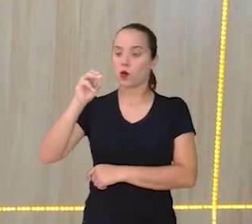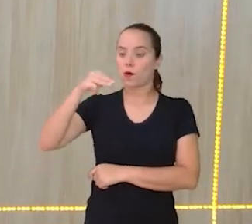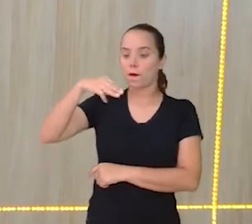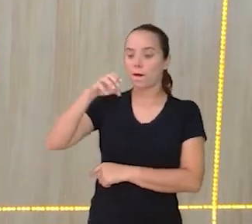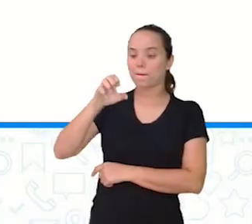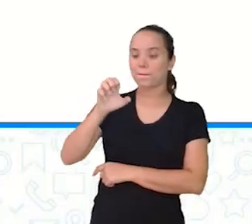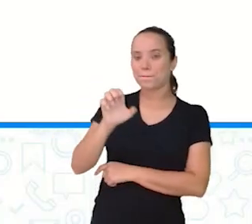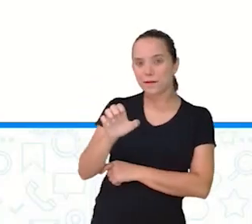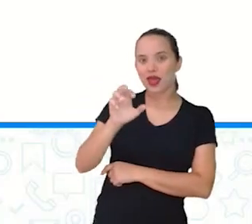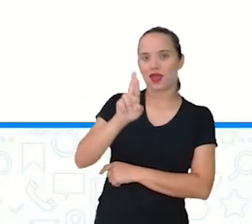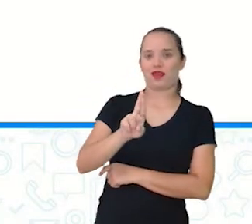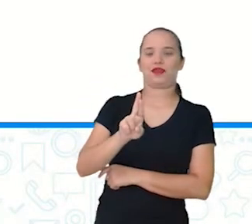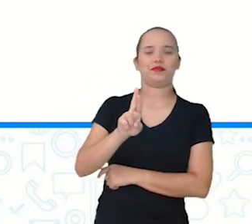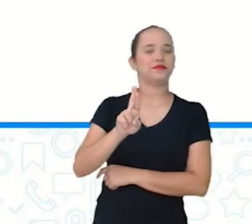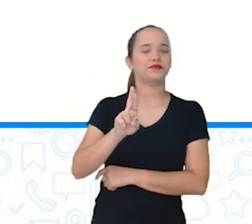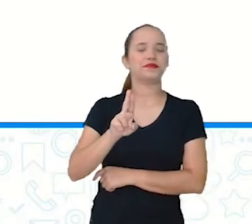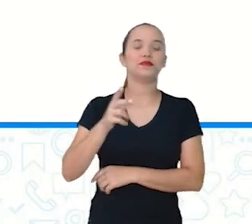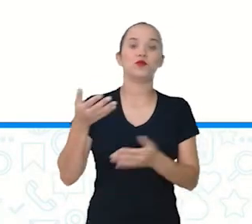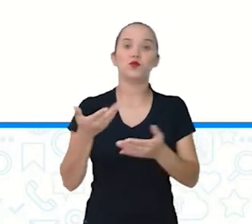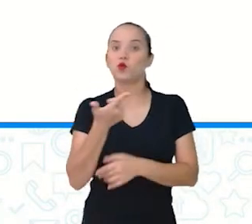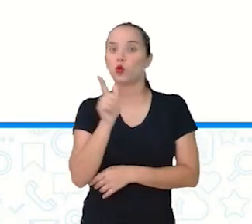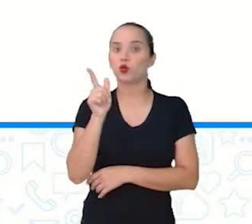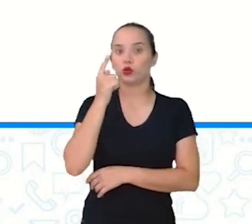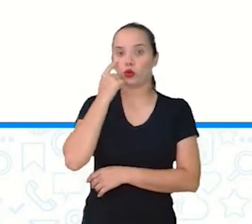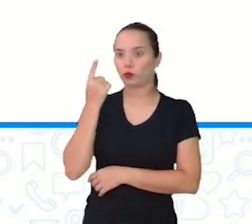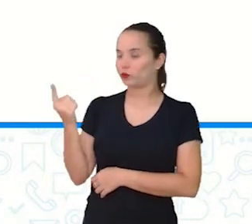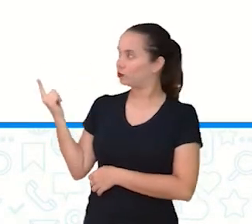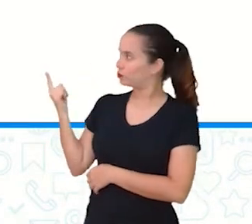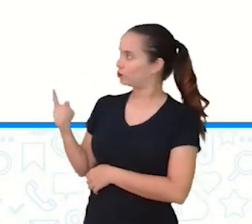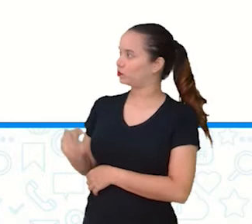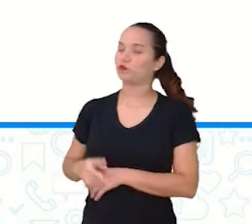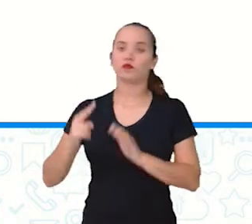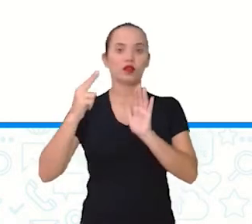ver outros verbos que terminam com ER. Ler.